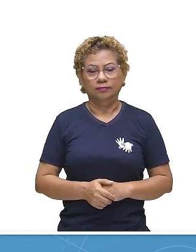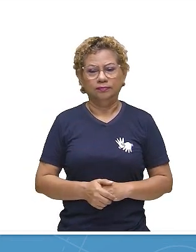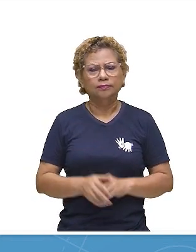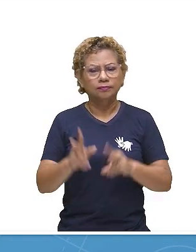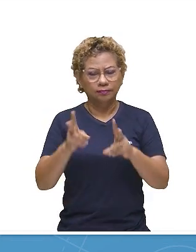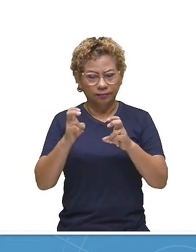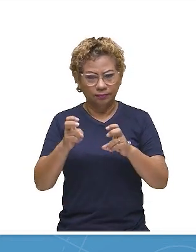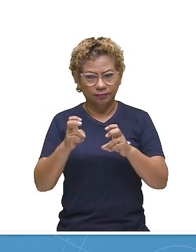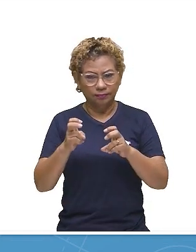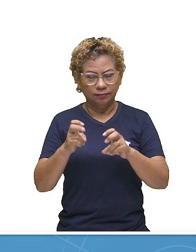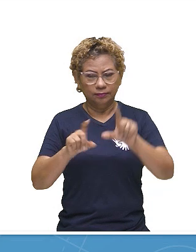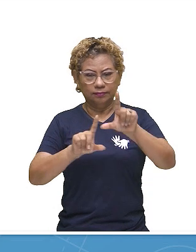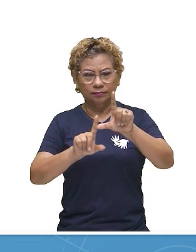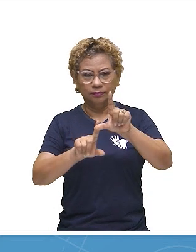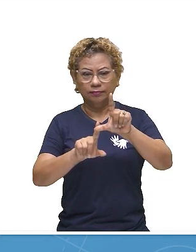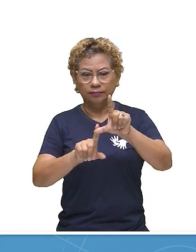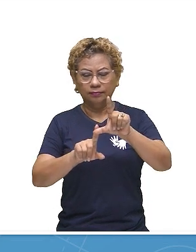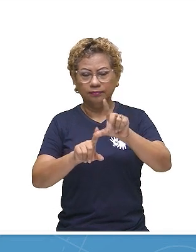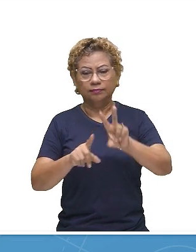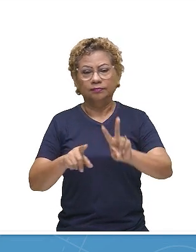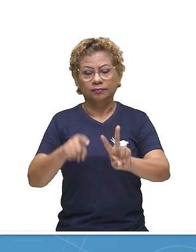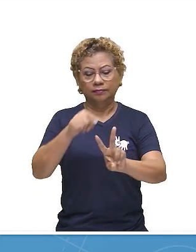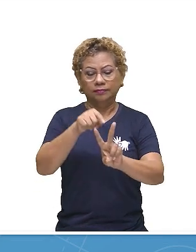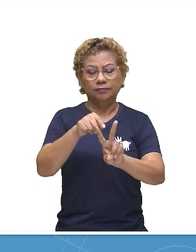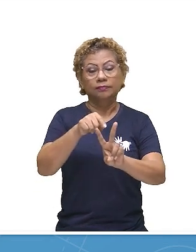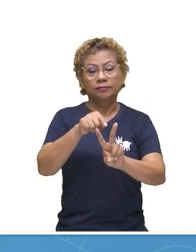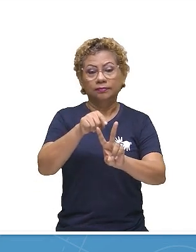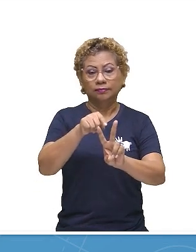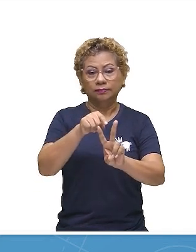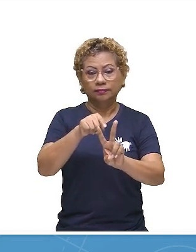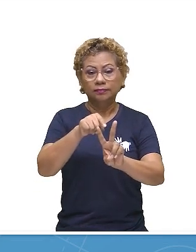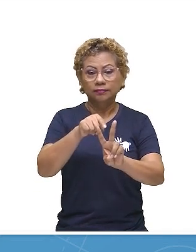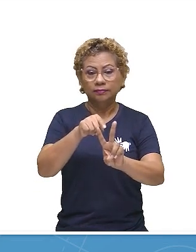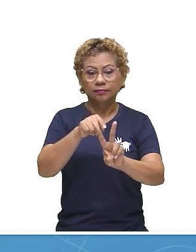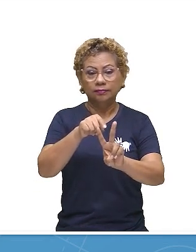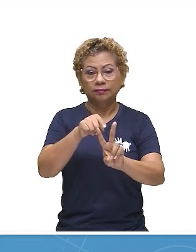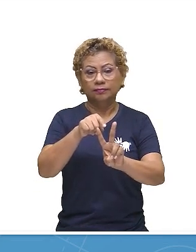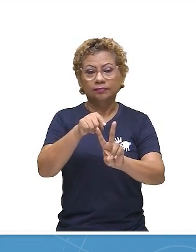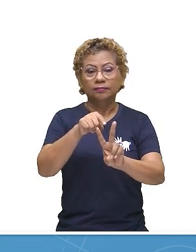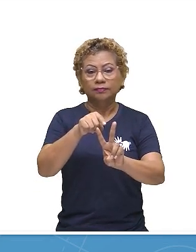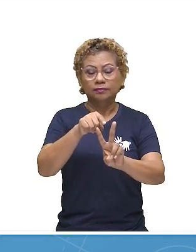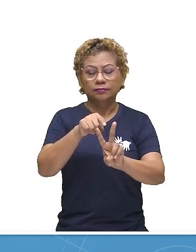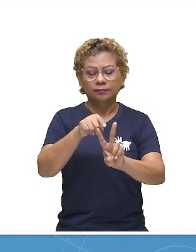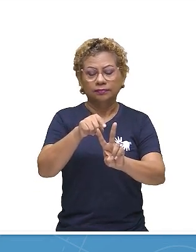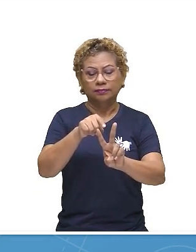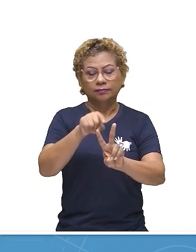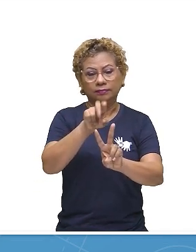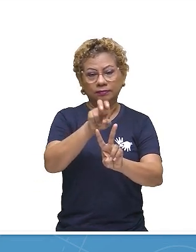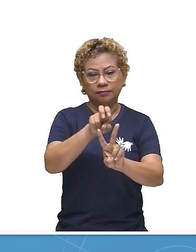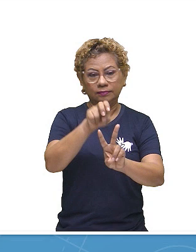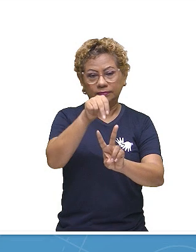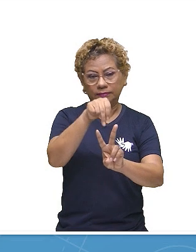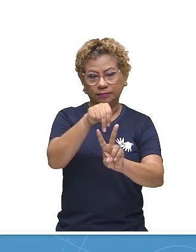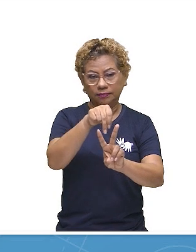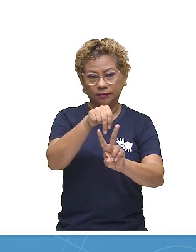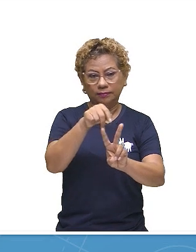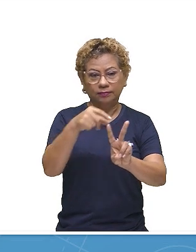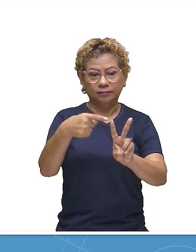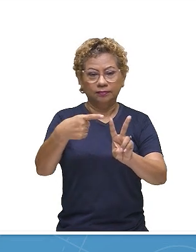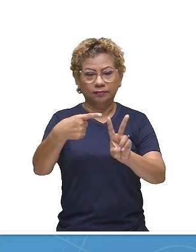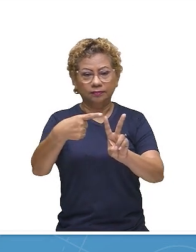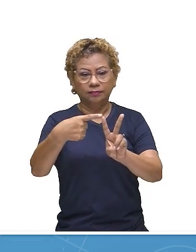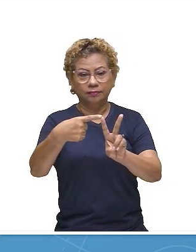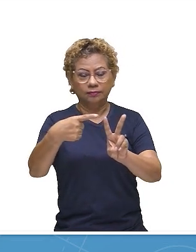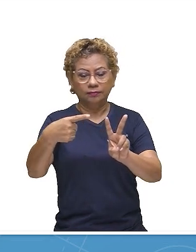foram multiplicados por um mesmo número chamado de p. Perfeito? Então, se eu multiplicar tanto o índice de um radical